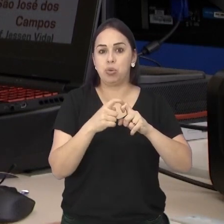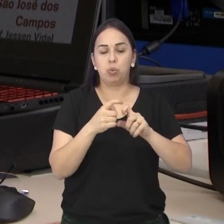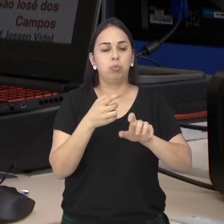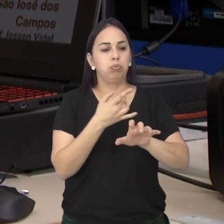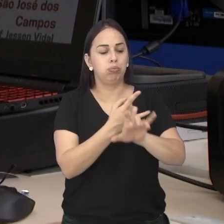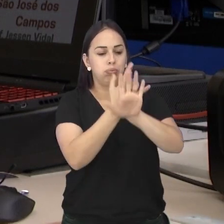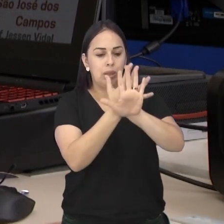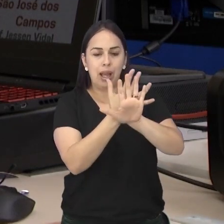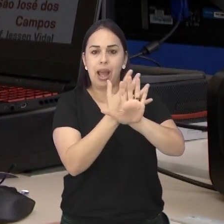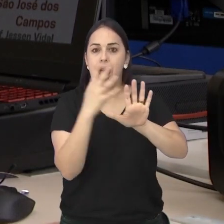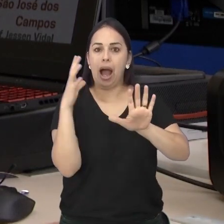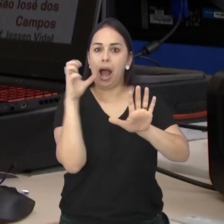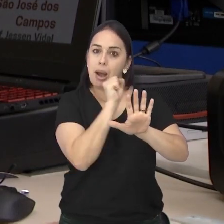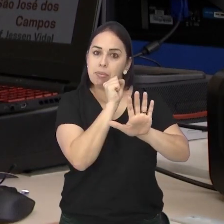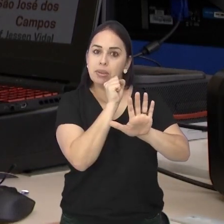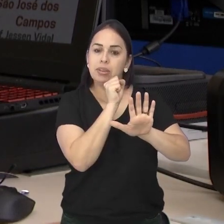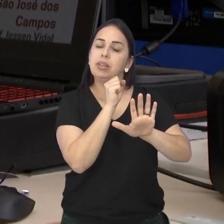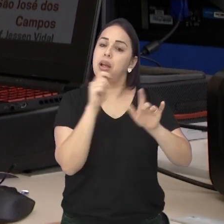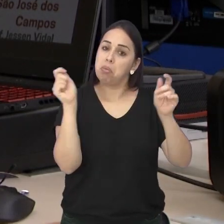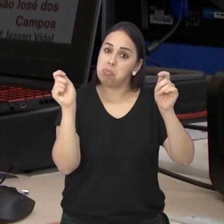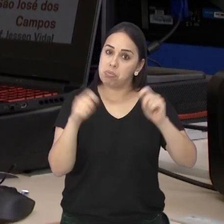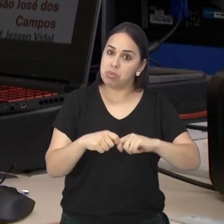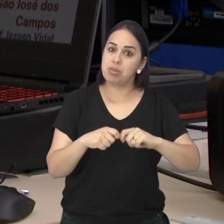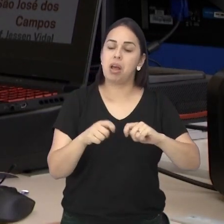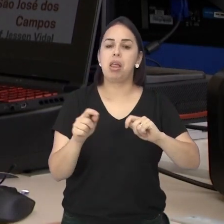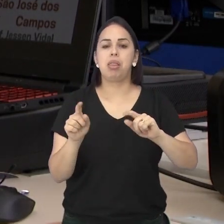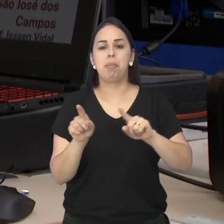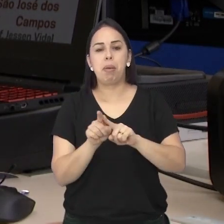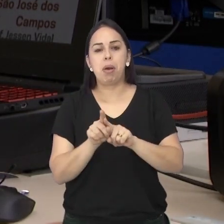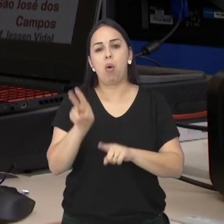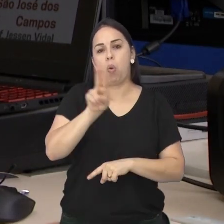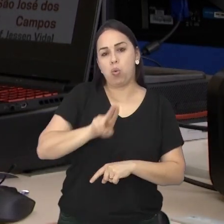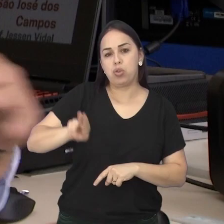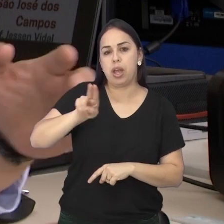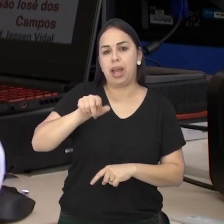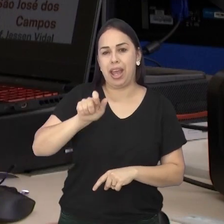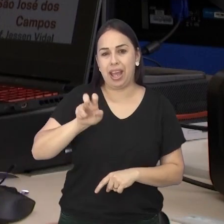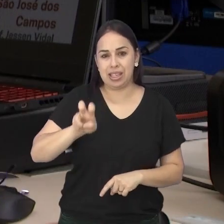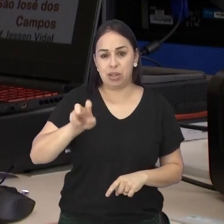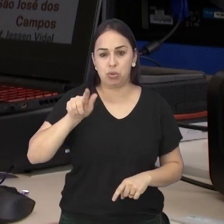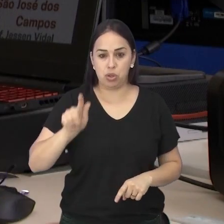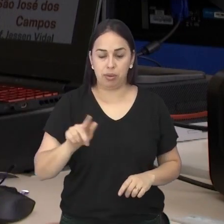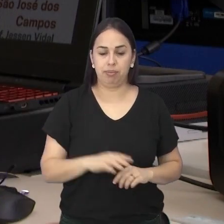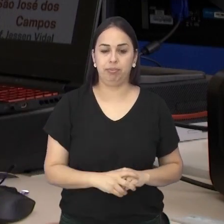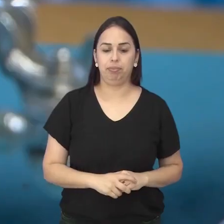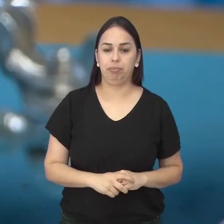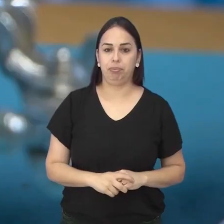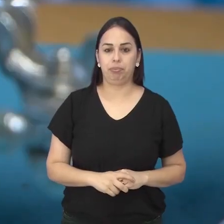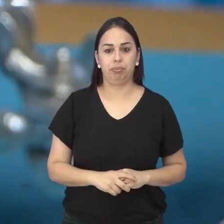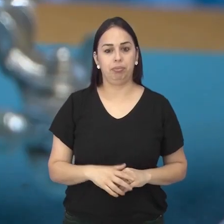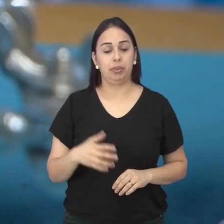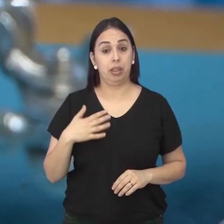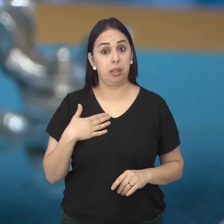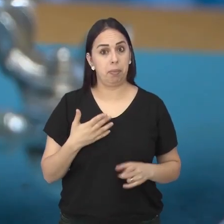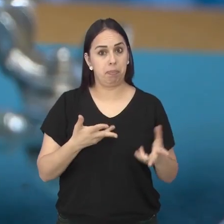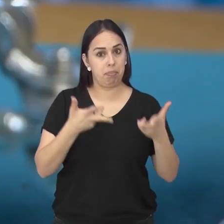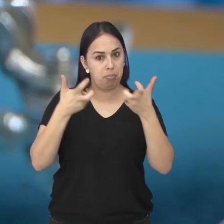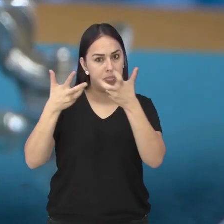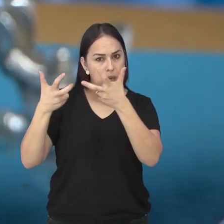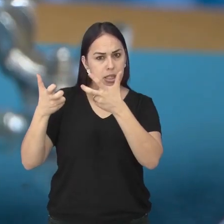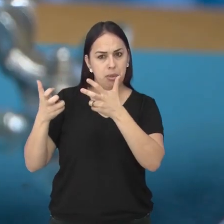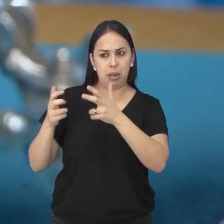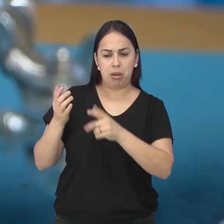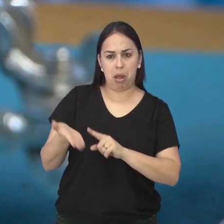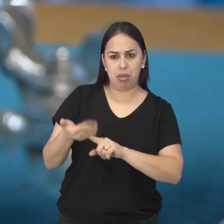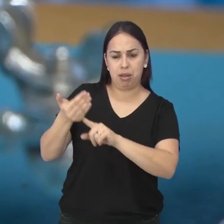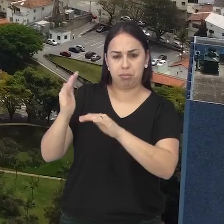resposta curtíssimo. Isso passa a ser muito mais possível com esse tipo de rede em diversos locais do Brasil. E acompanhando os avanços